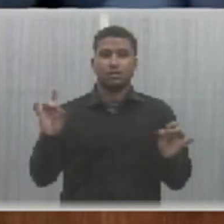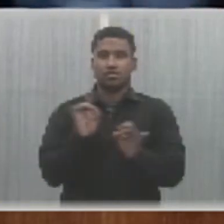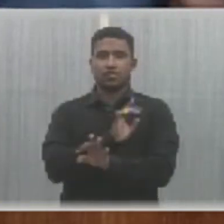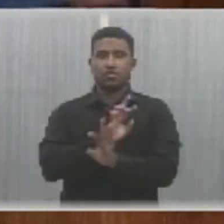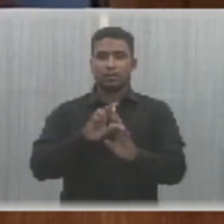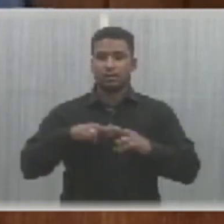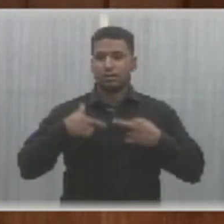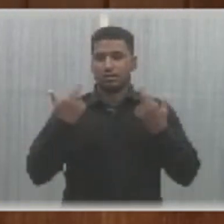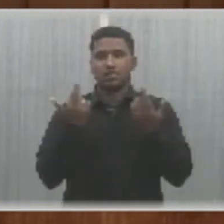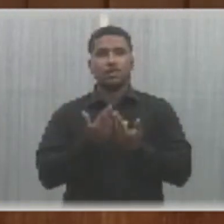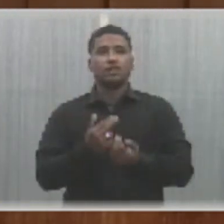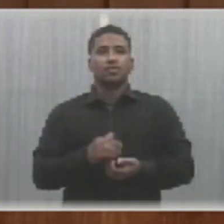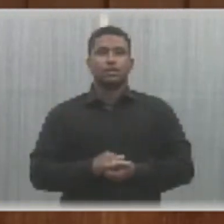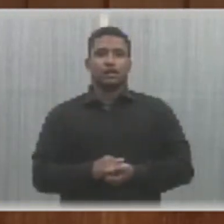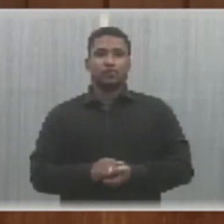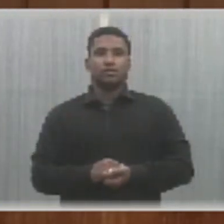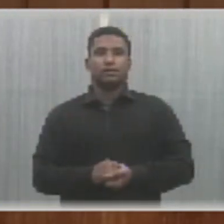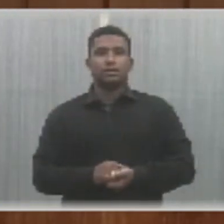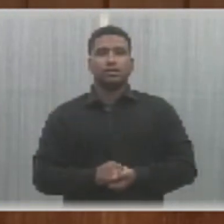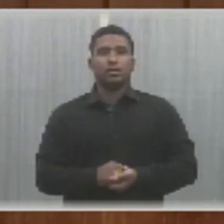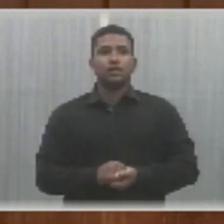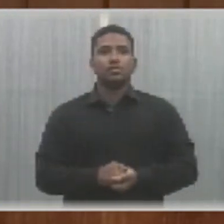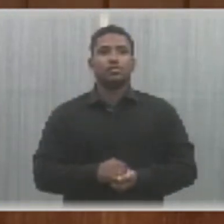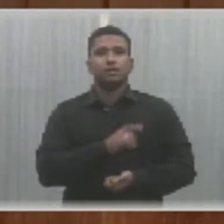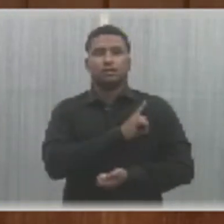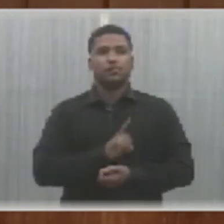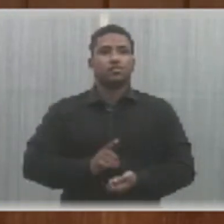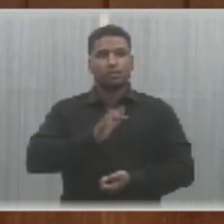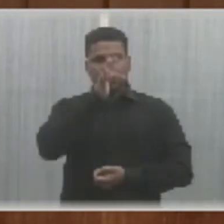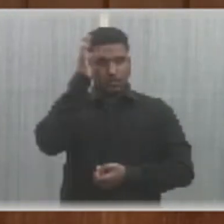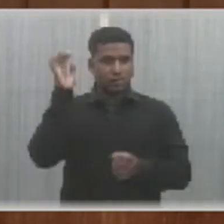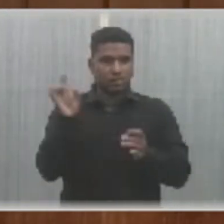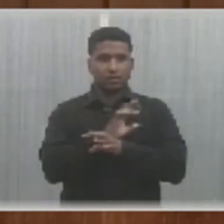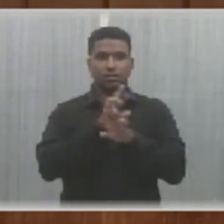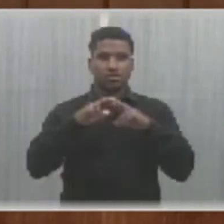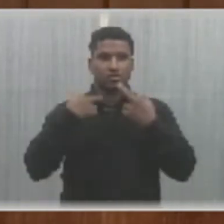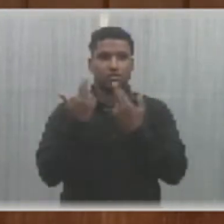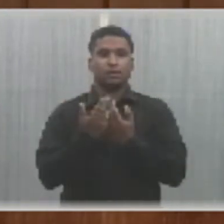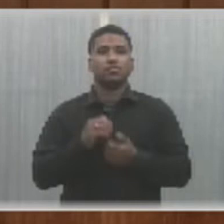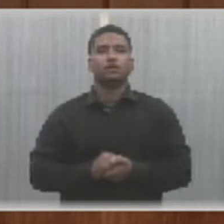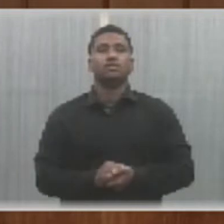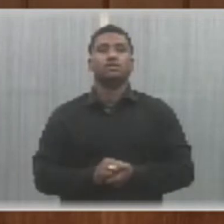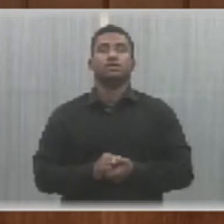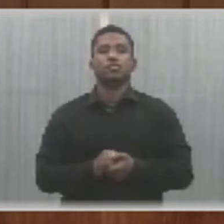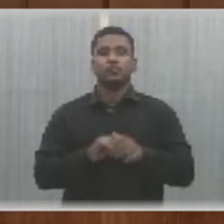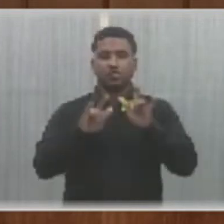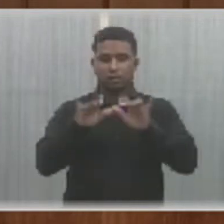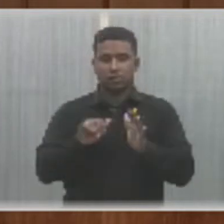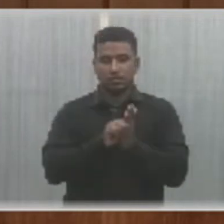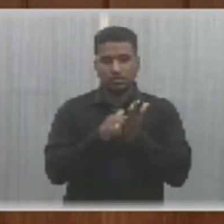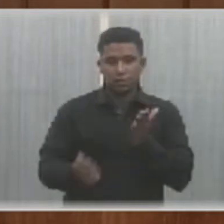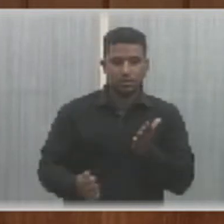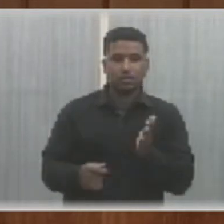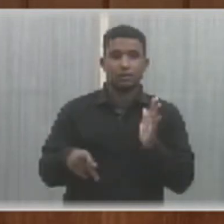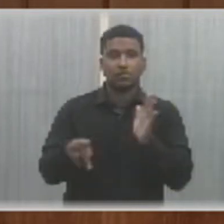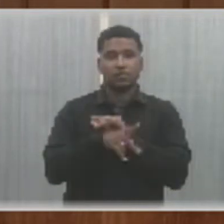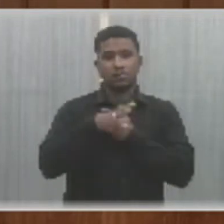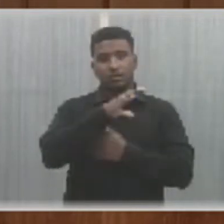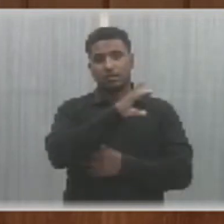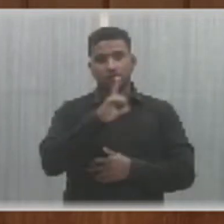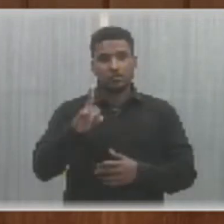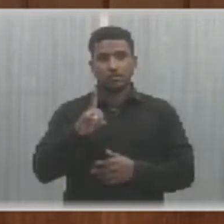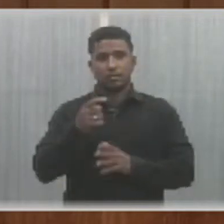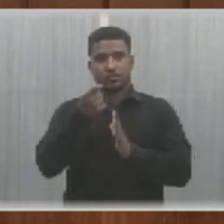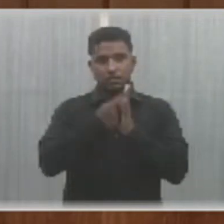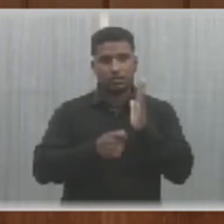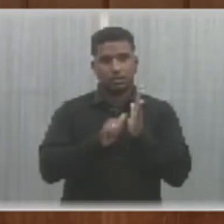o senhor presidente, na oportunidade do deputado Franzé, encerrou a presente sessão que, para constar, foi redigida e digitada a presente ata pela Coordenação de